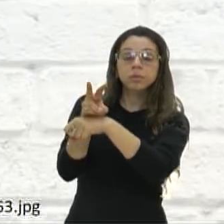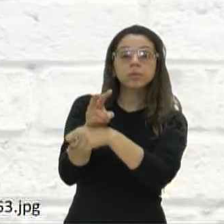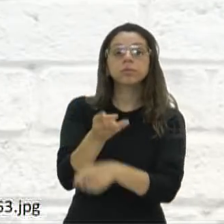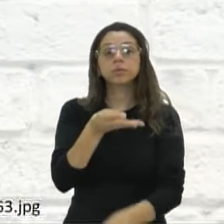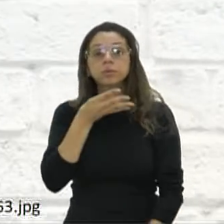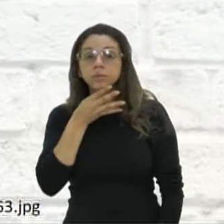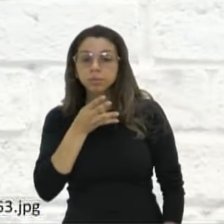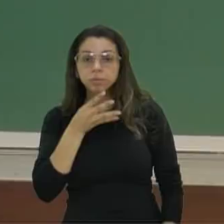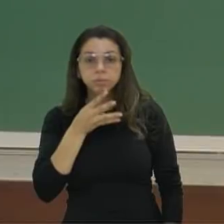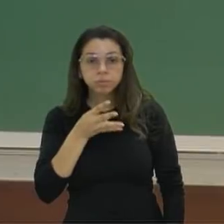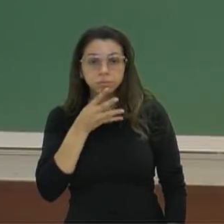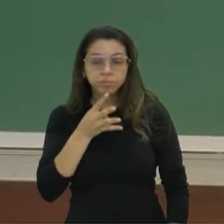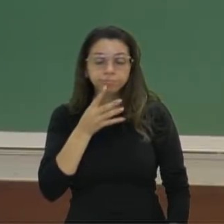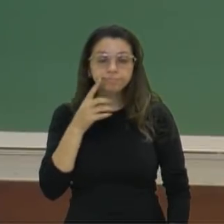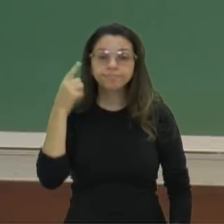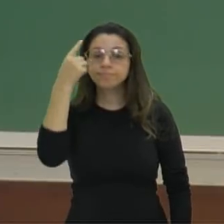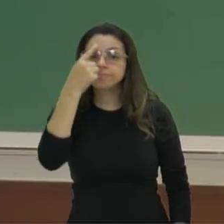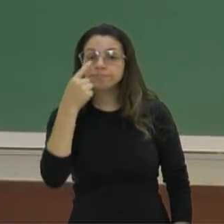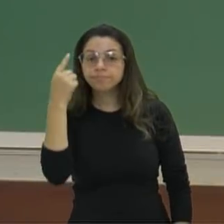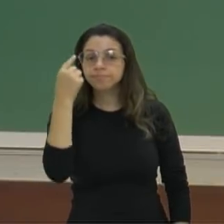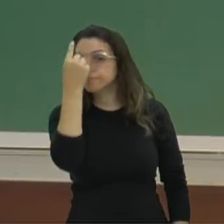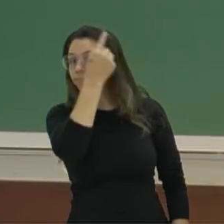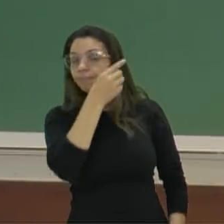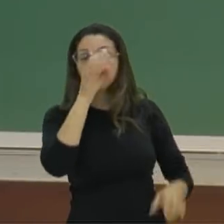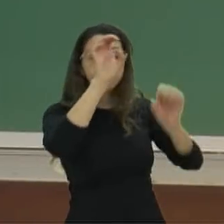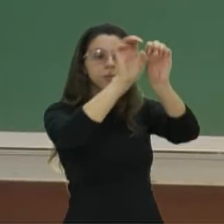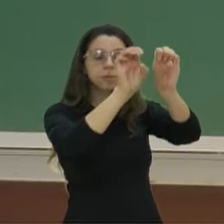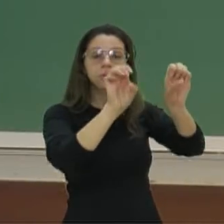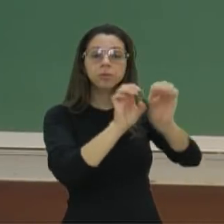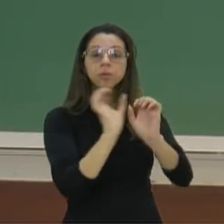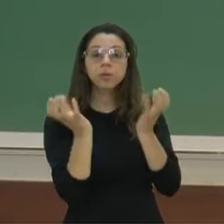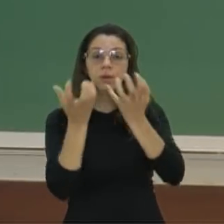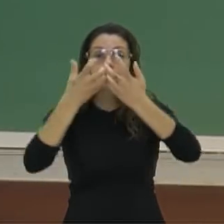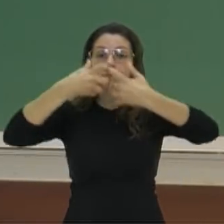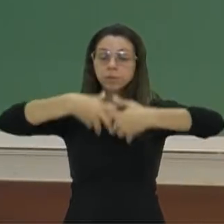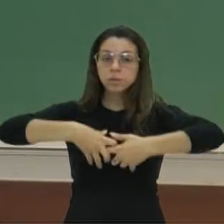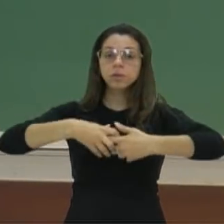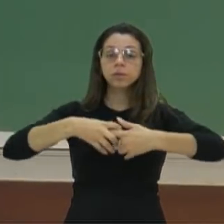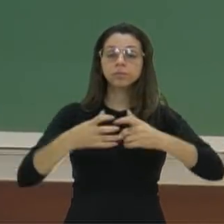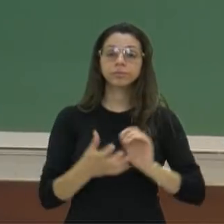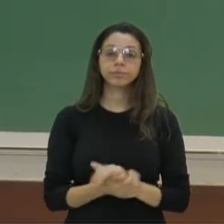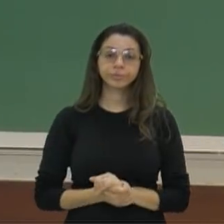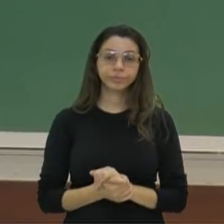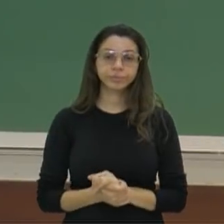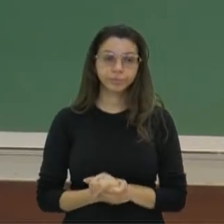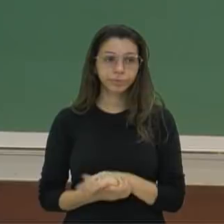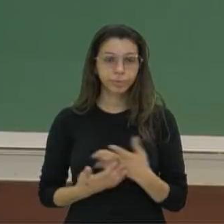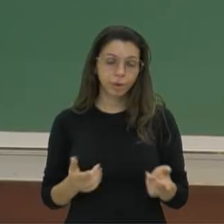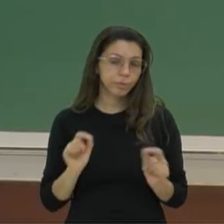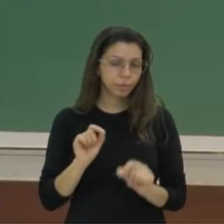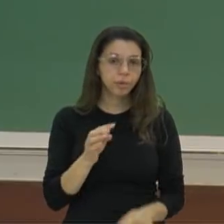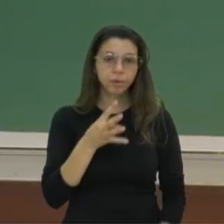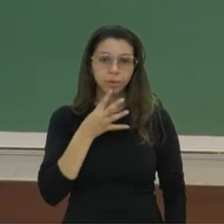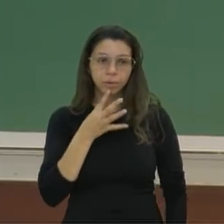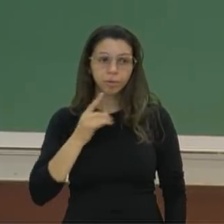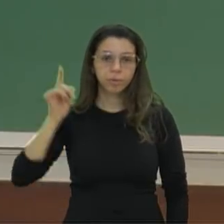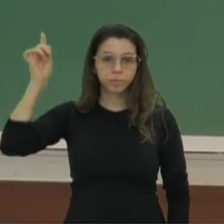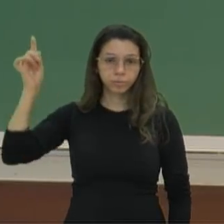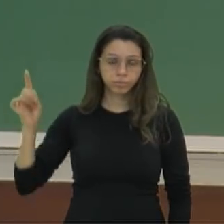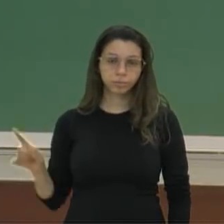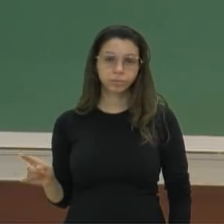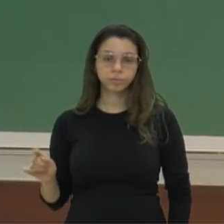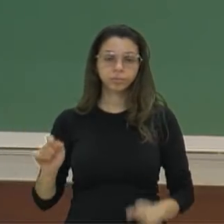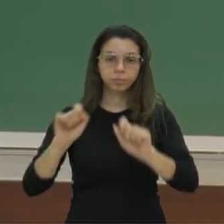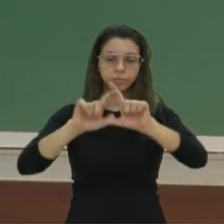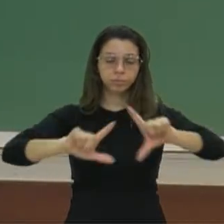conhece o olho, as partes do olho, a sua funcionalidade? Então, se você não conhece, esse